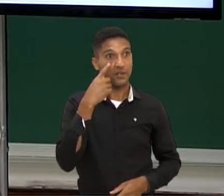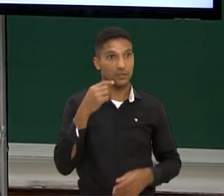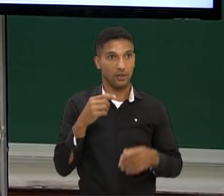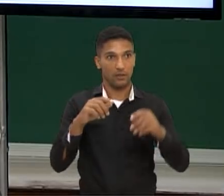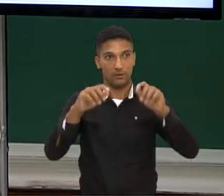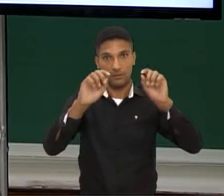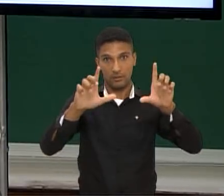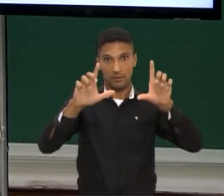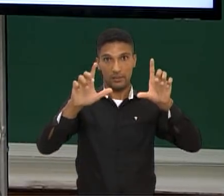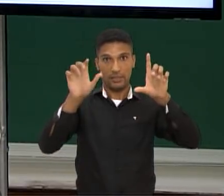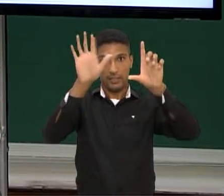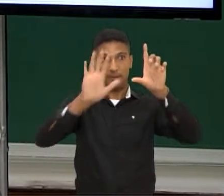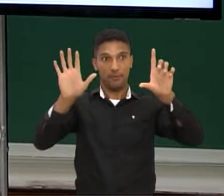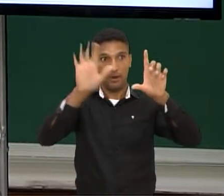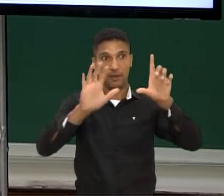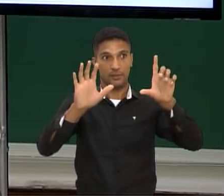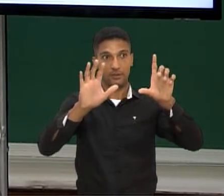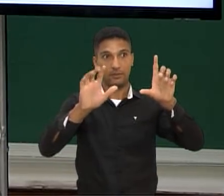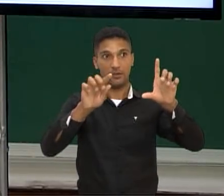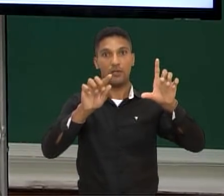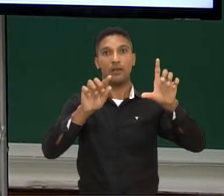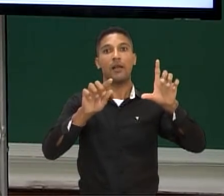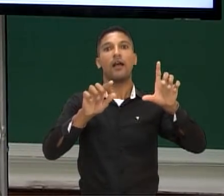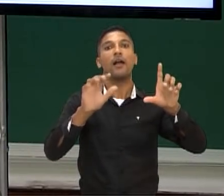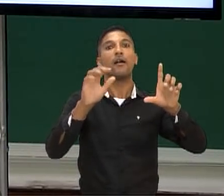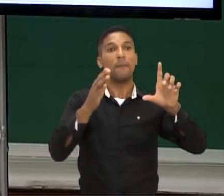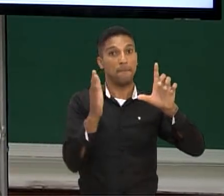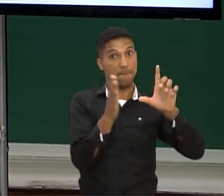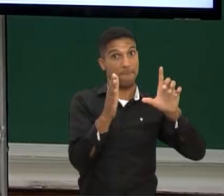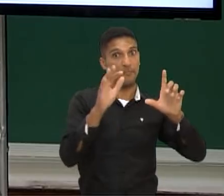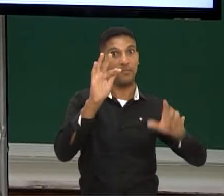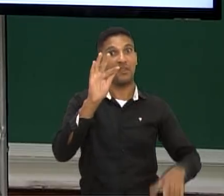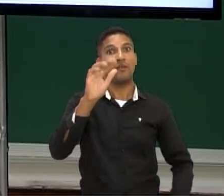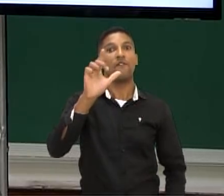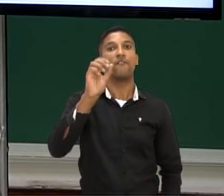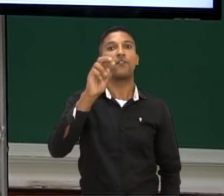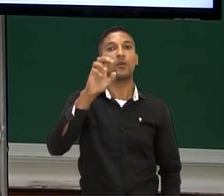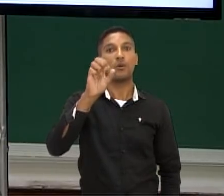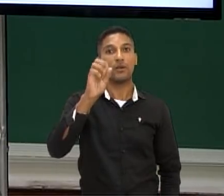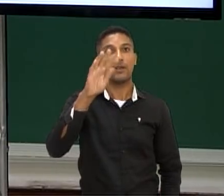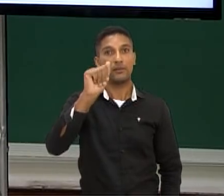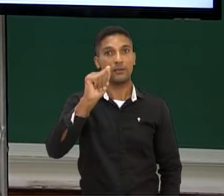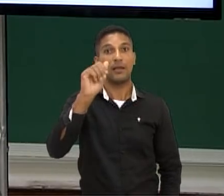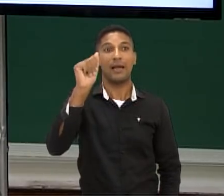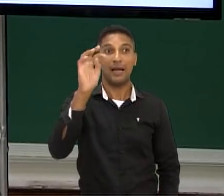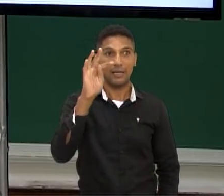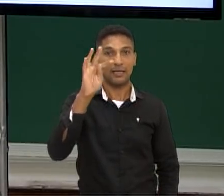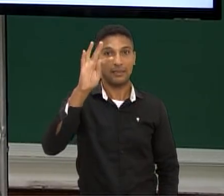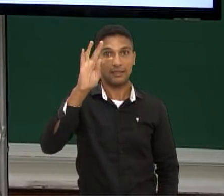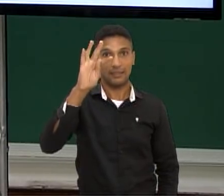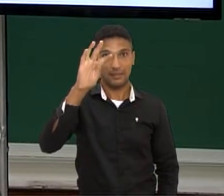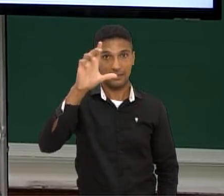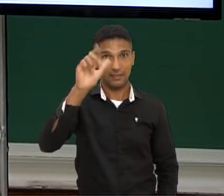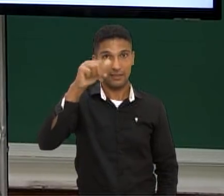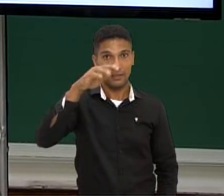atlântica, né? E aqui a mata das araucárias ou a mata dos pinhais.